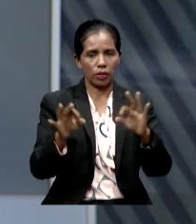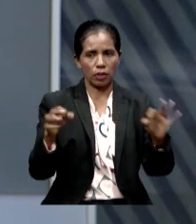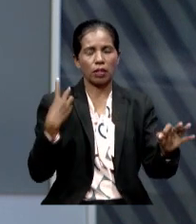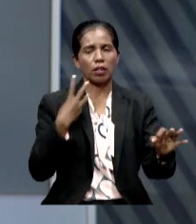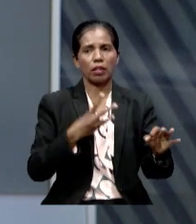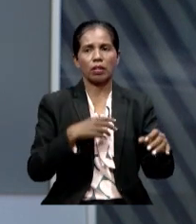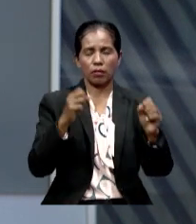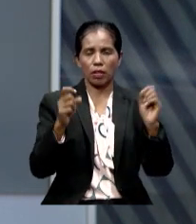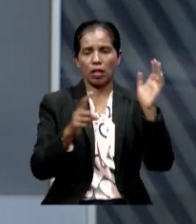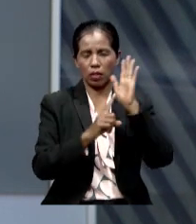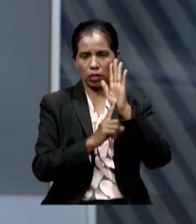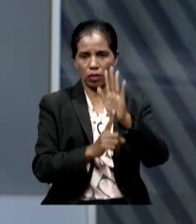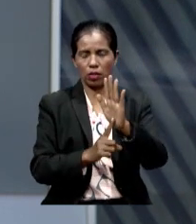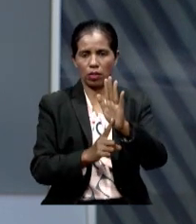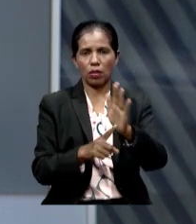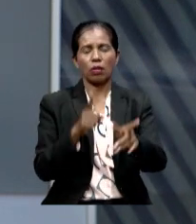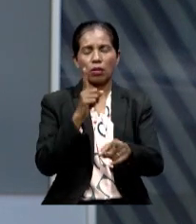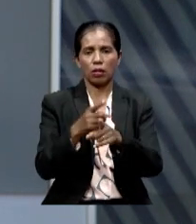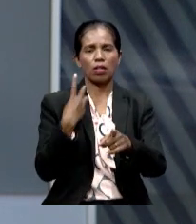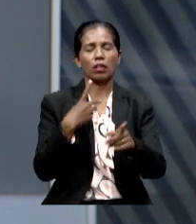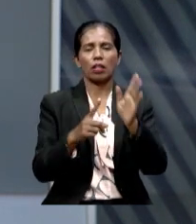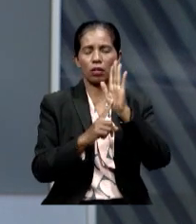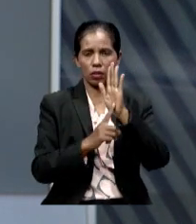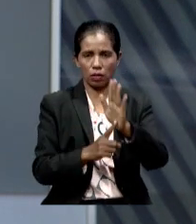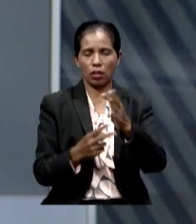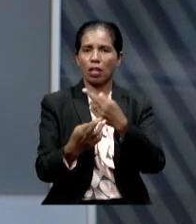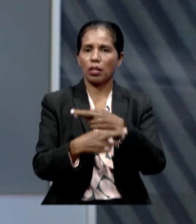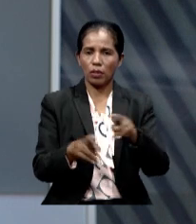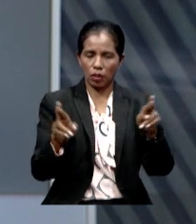fazer fixa e lolo e te fazer resultado